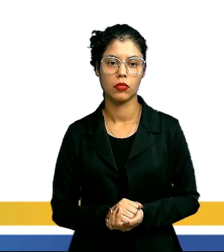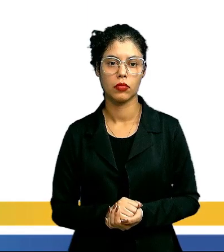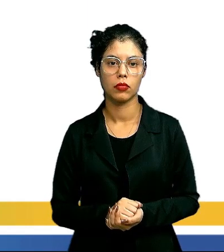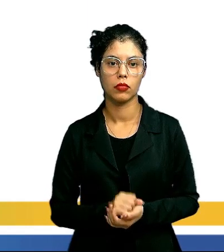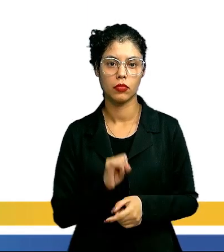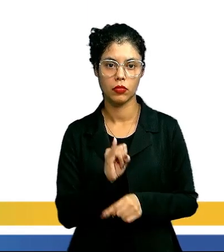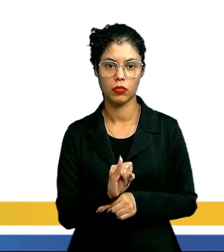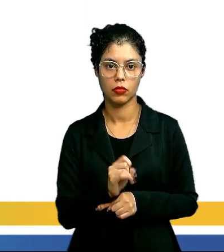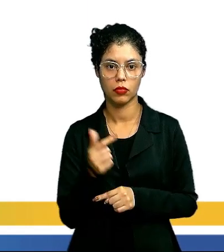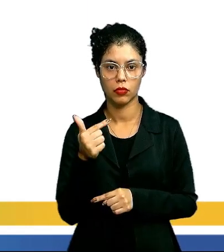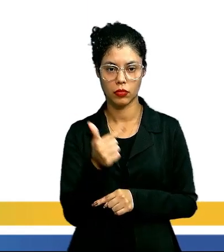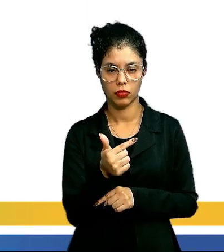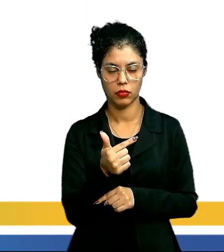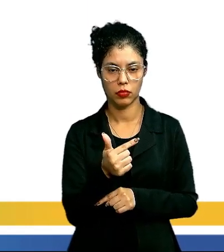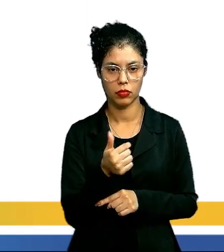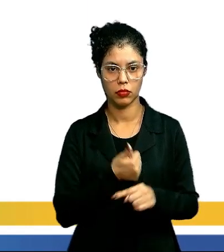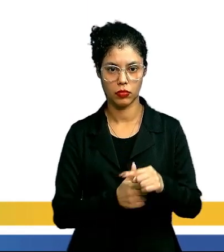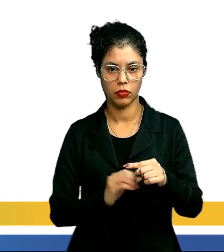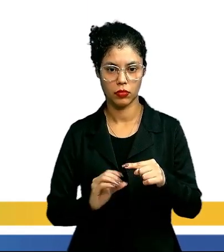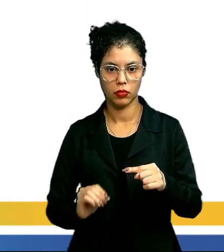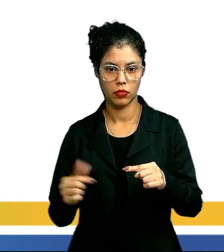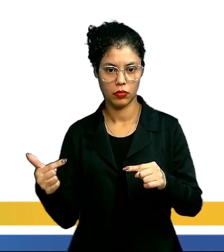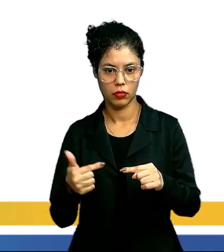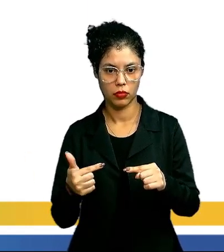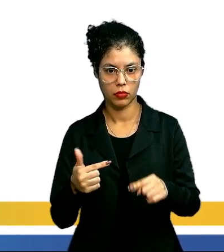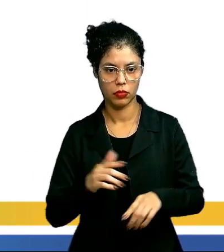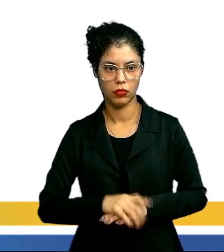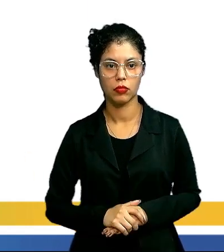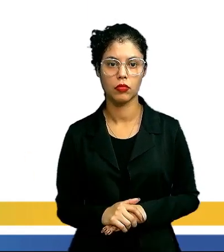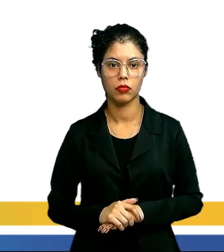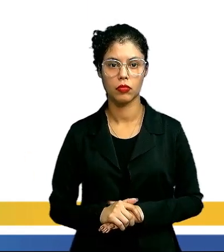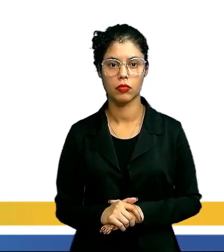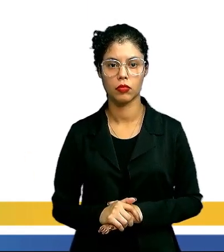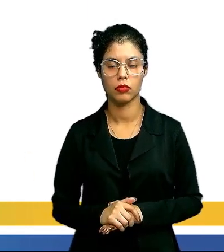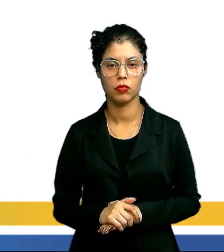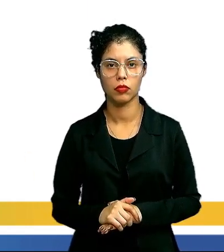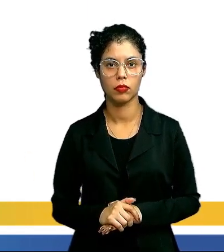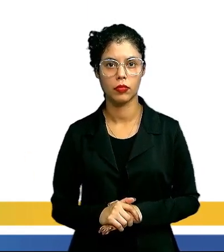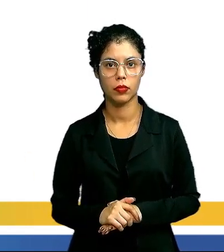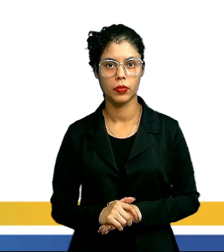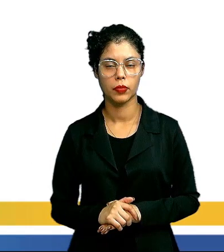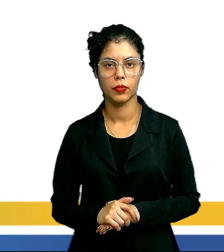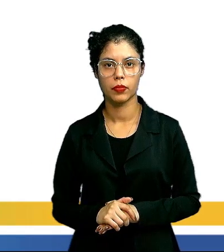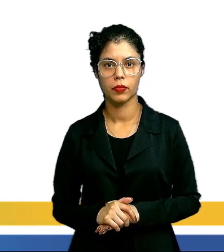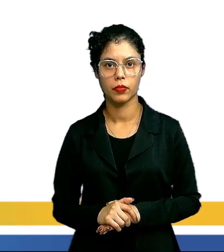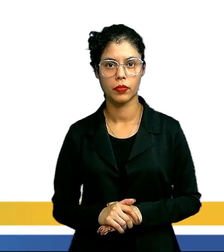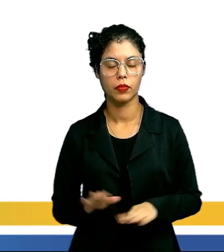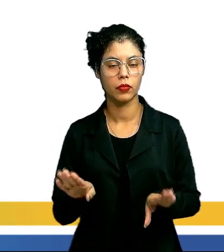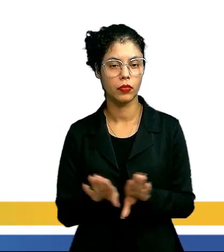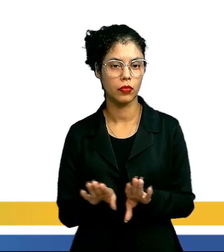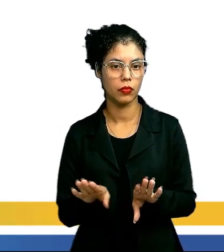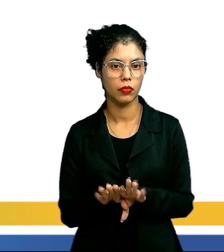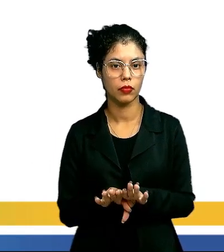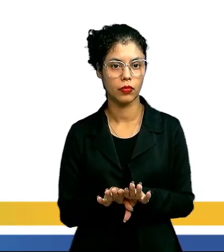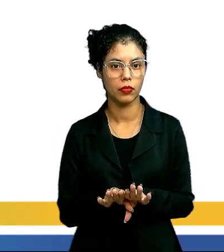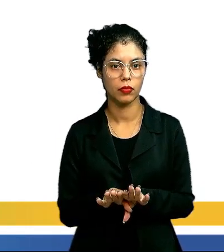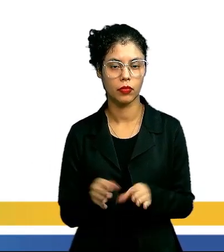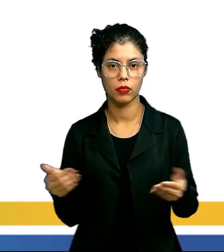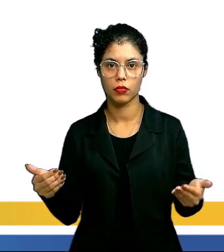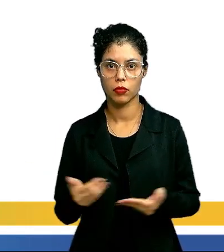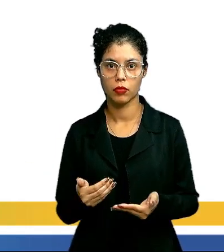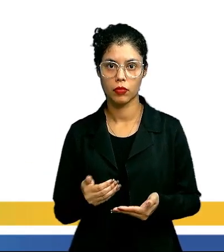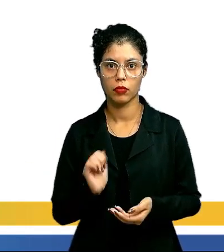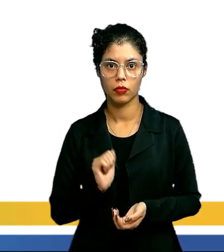e e sobre 100 vezes I sobre 100 e ao quadrado sobre 100 ao quadrado agora